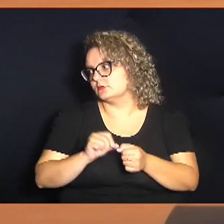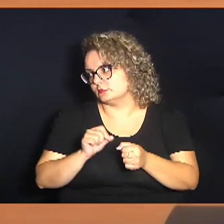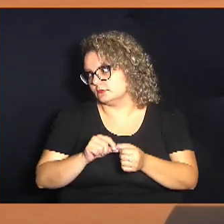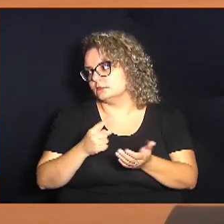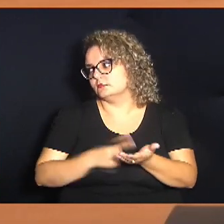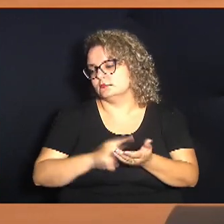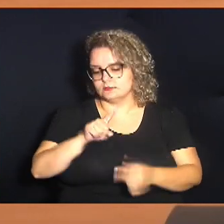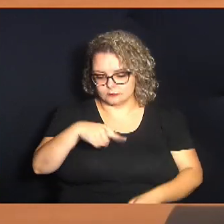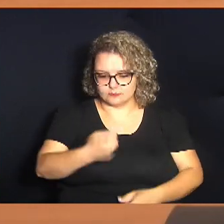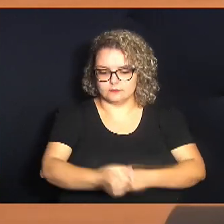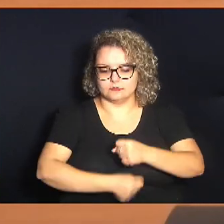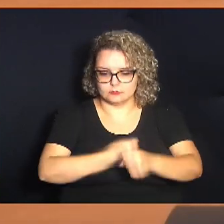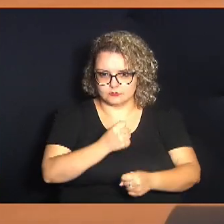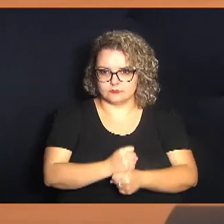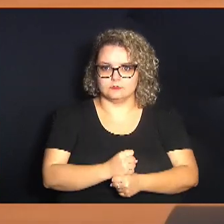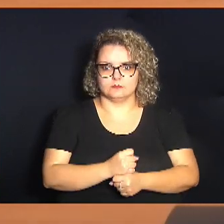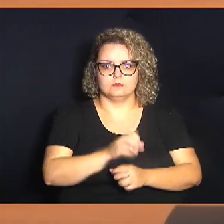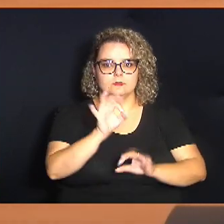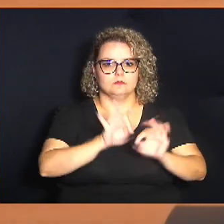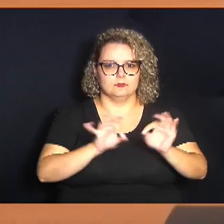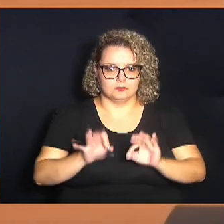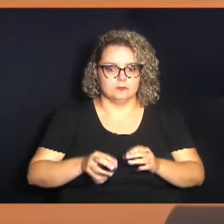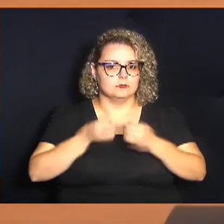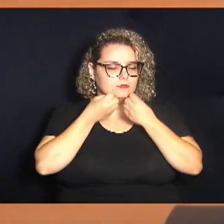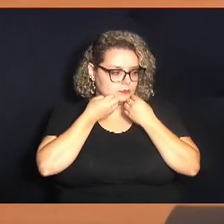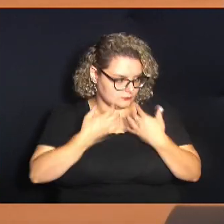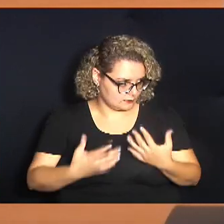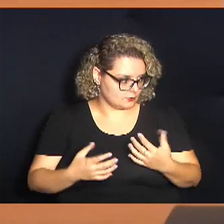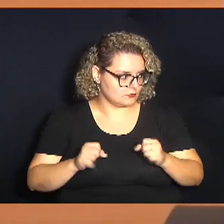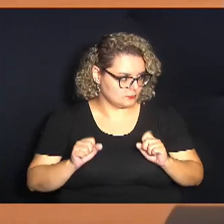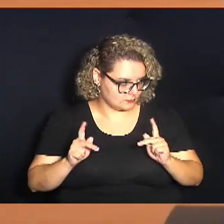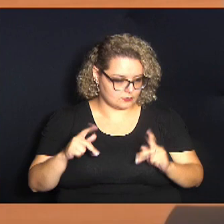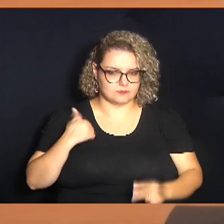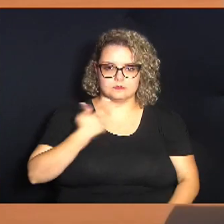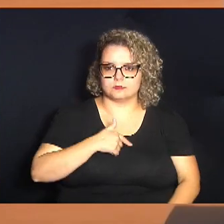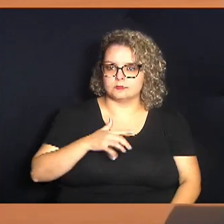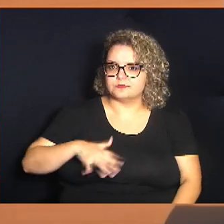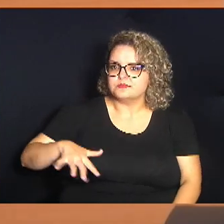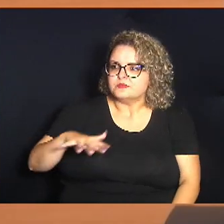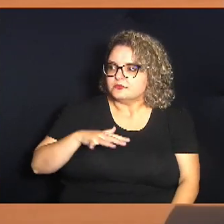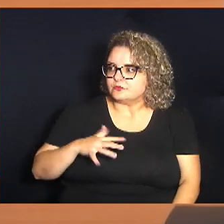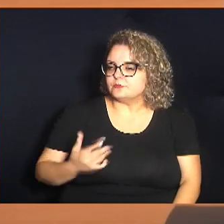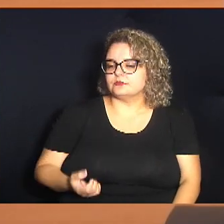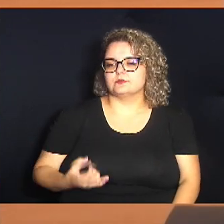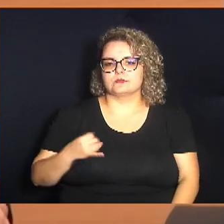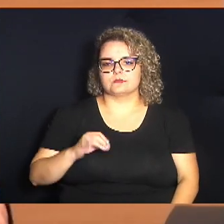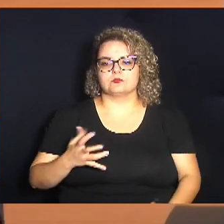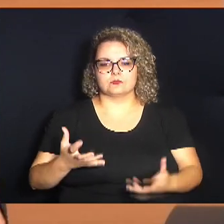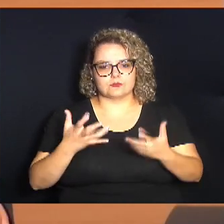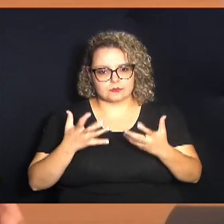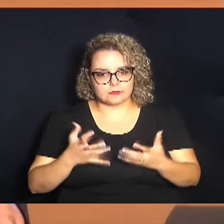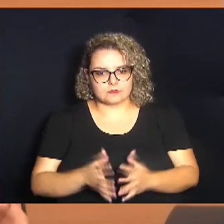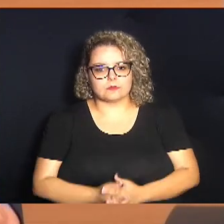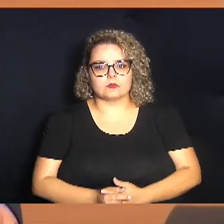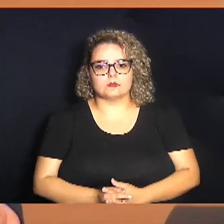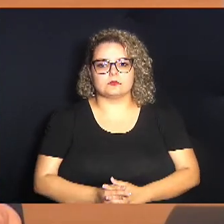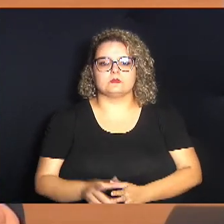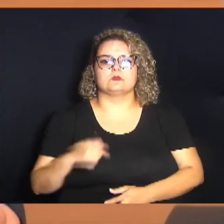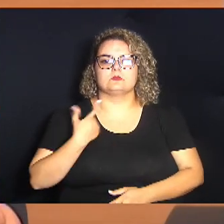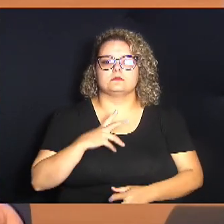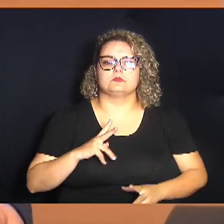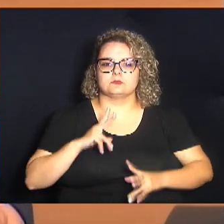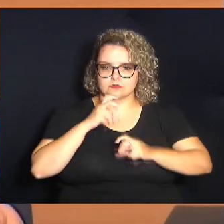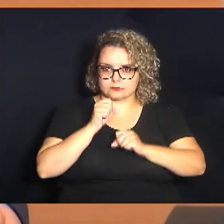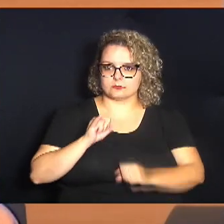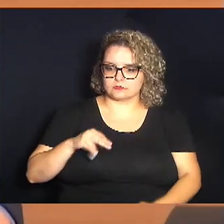que vem, fazer um planejamento muito bom, tá bom? Da nossa parte, o que tiver, sempre lembrando que a nossa força é